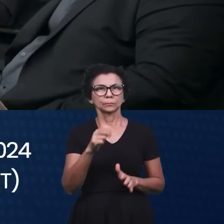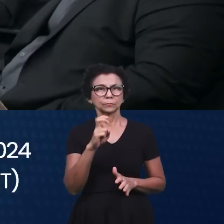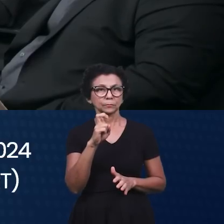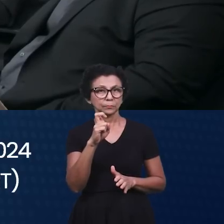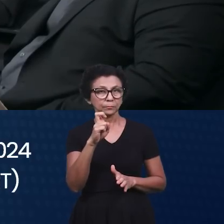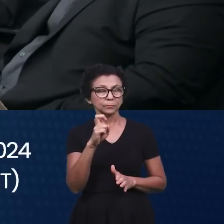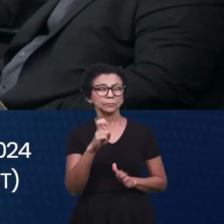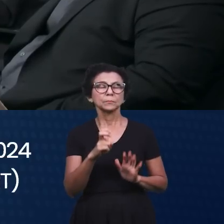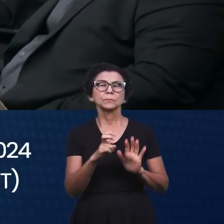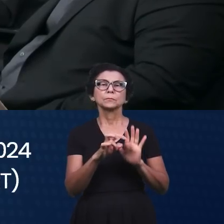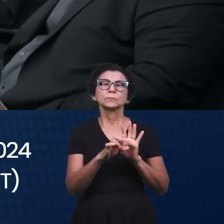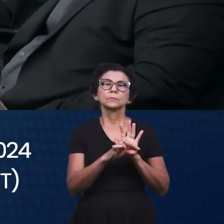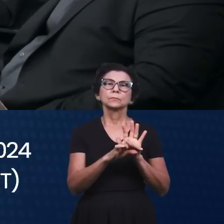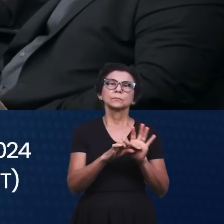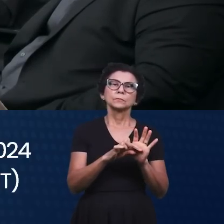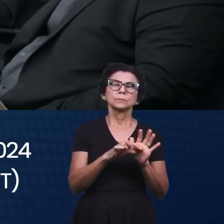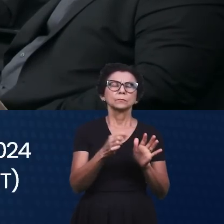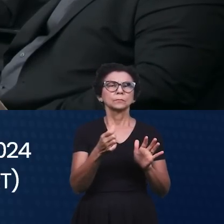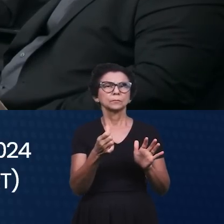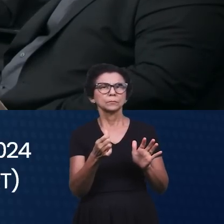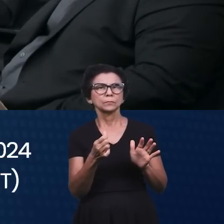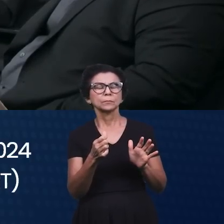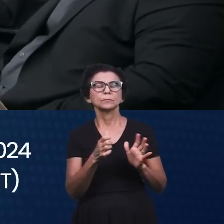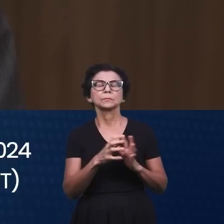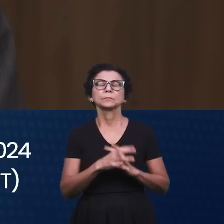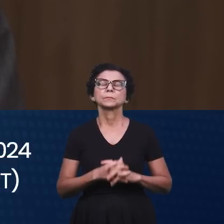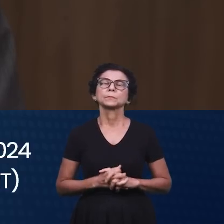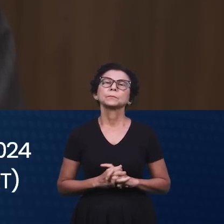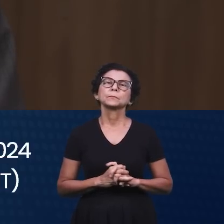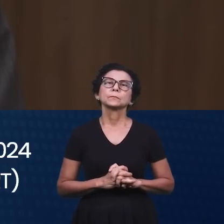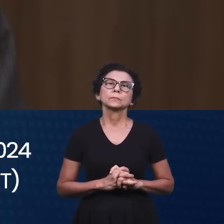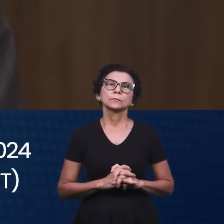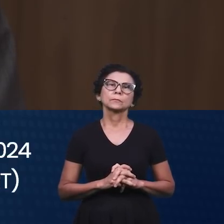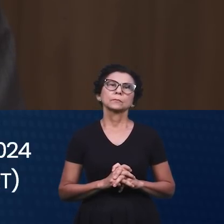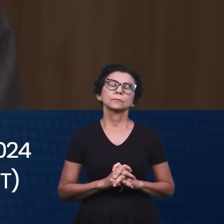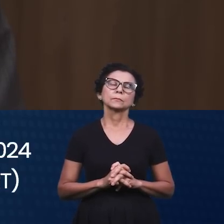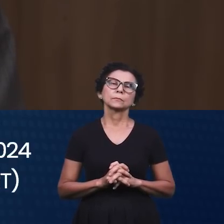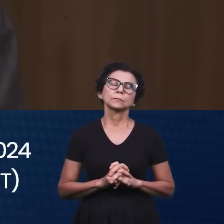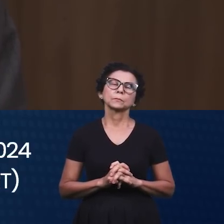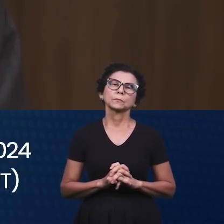versículo 6, diz assim,